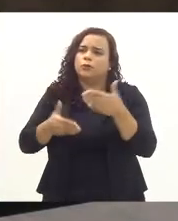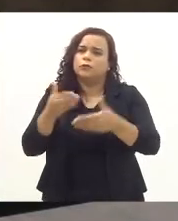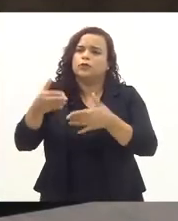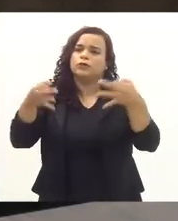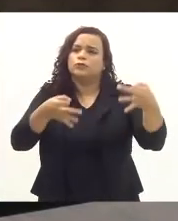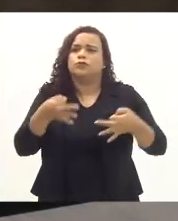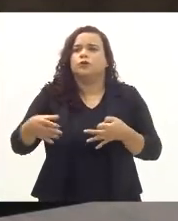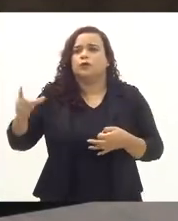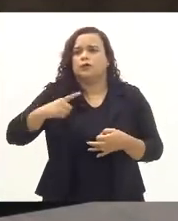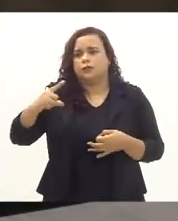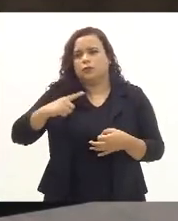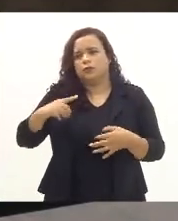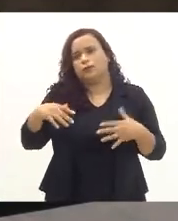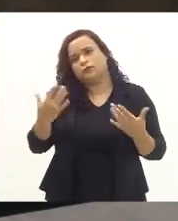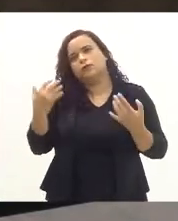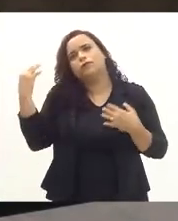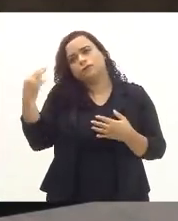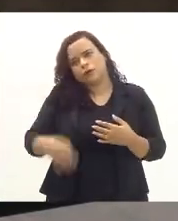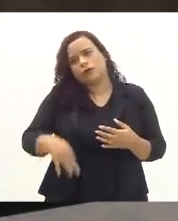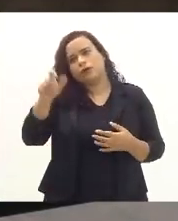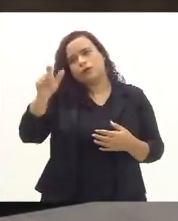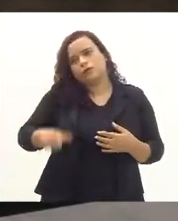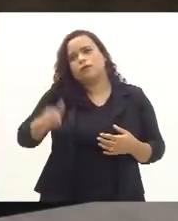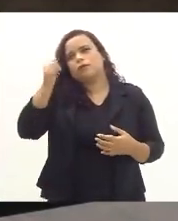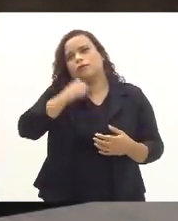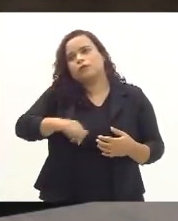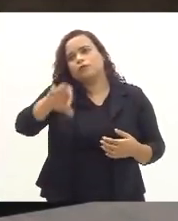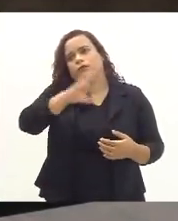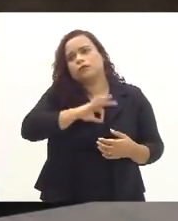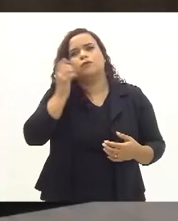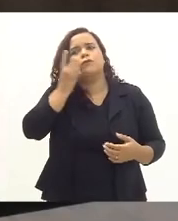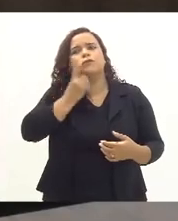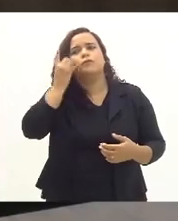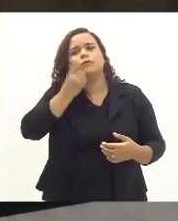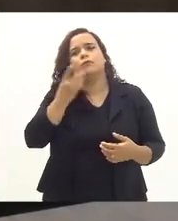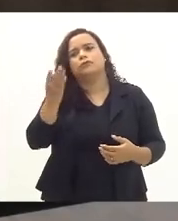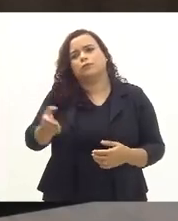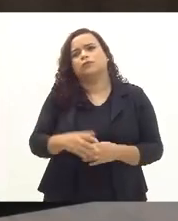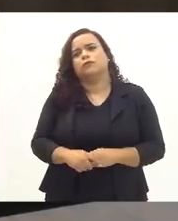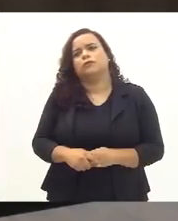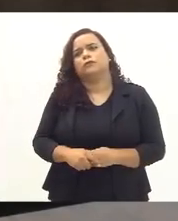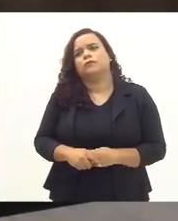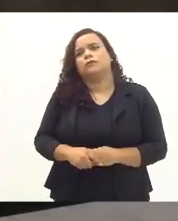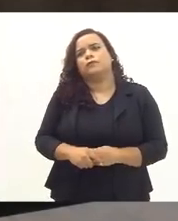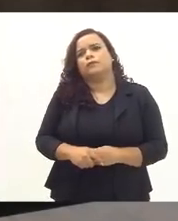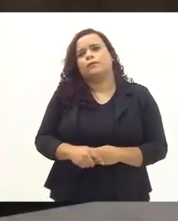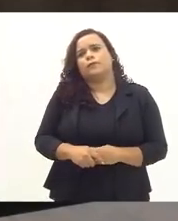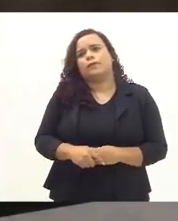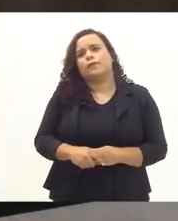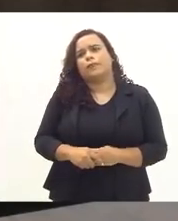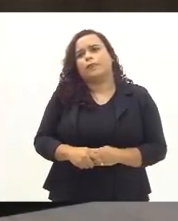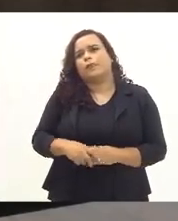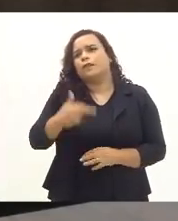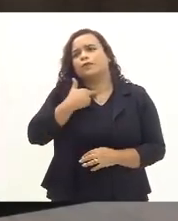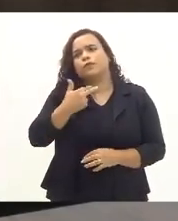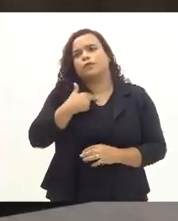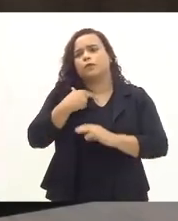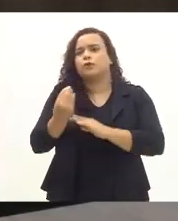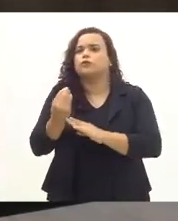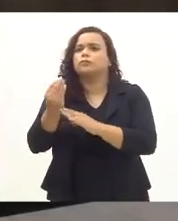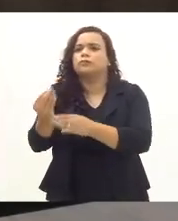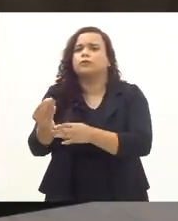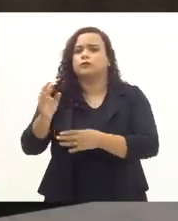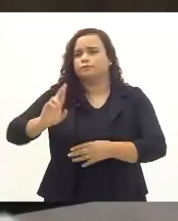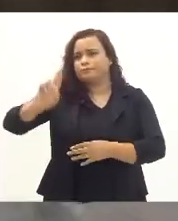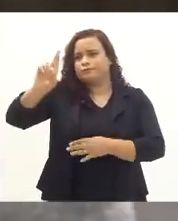e julgamento e tem razão a deputada Martha Rocha que você não deve nomear nenhum conselho